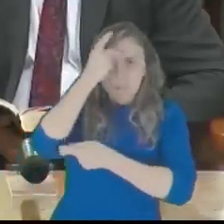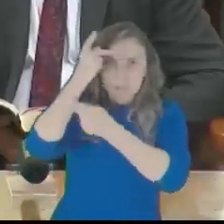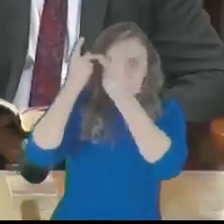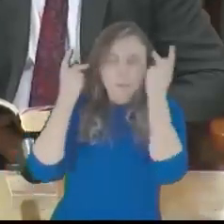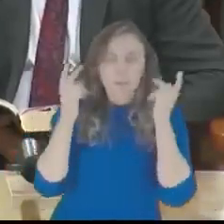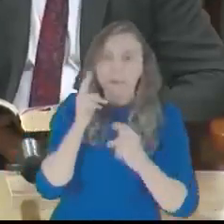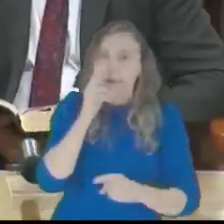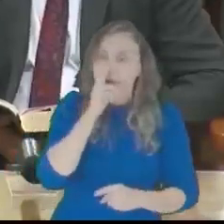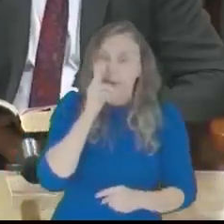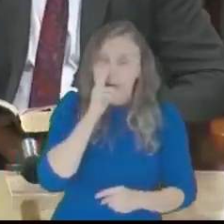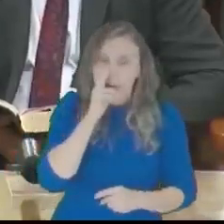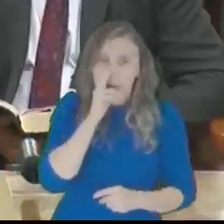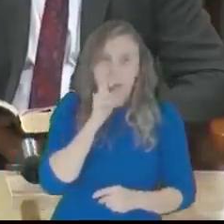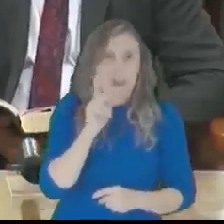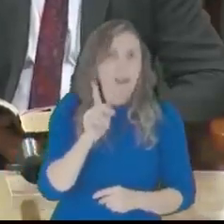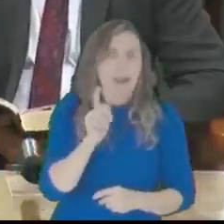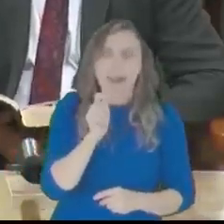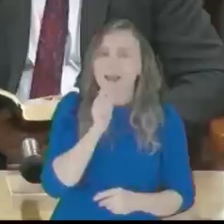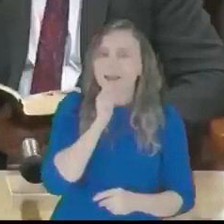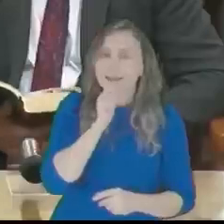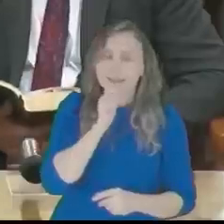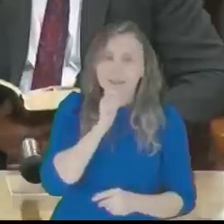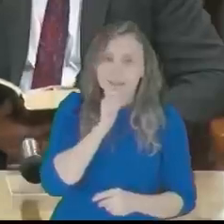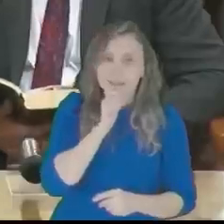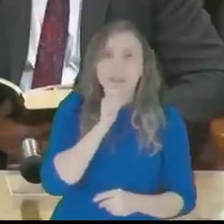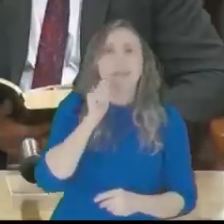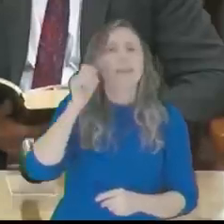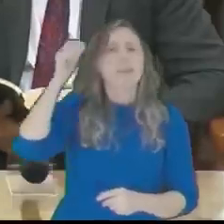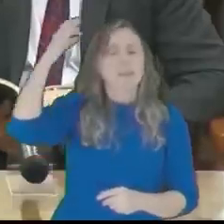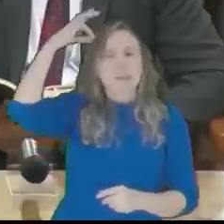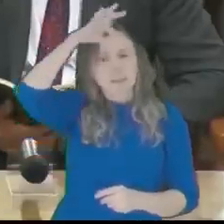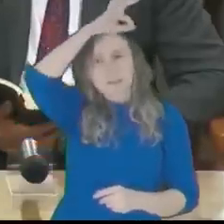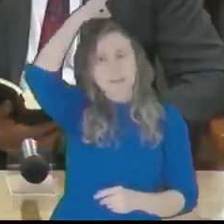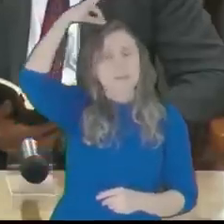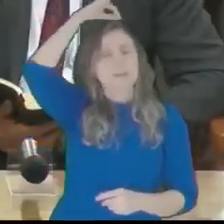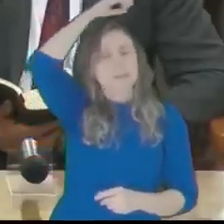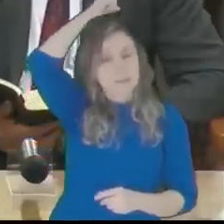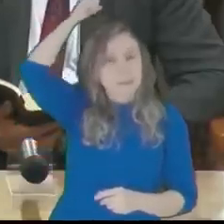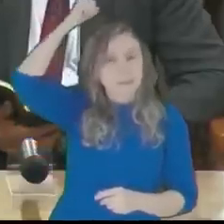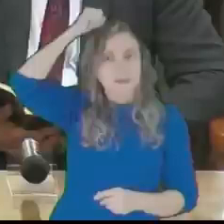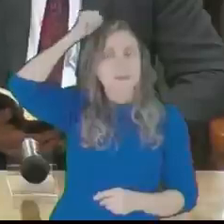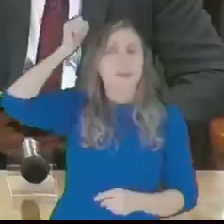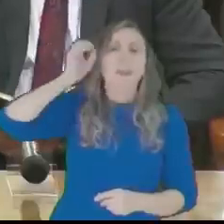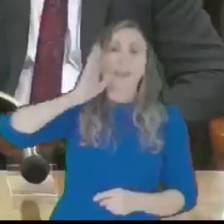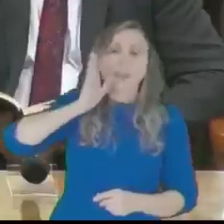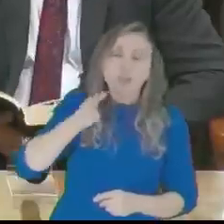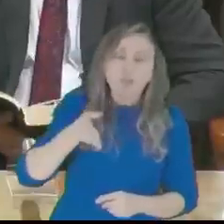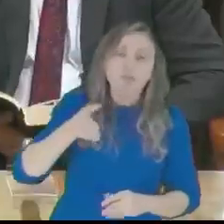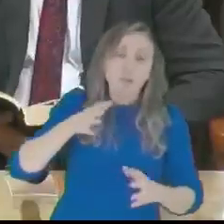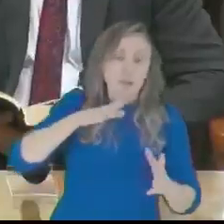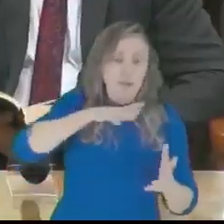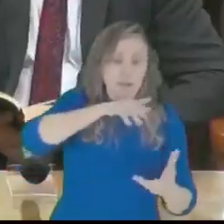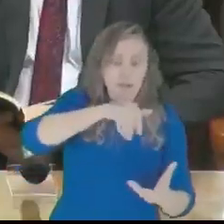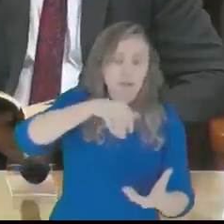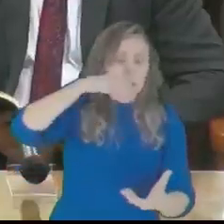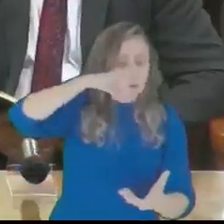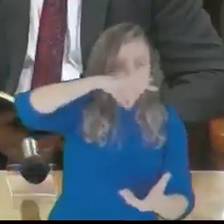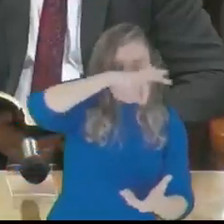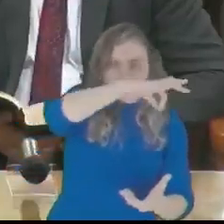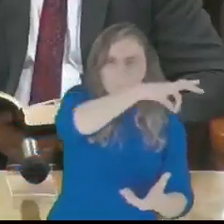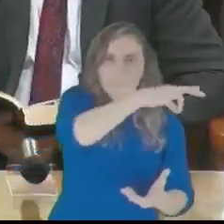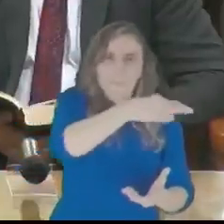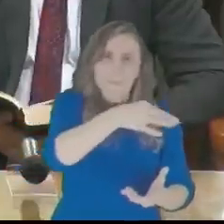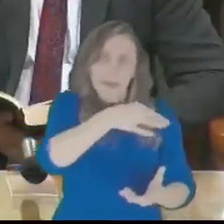Ele já estava no mundo, ele já habitava. Os crentes do tempo de Jesus já viam as operações do Espírito